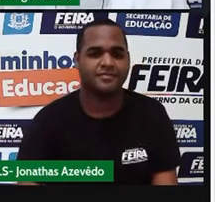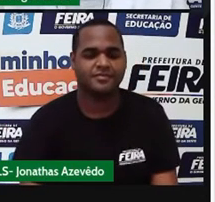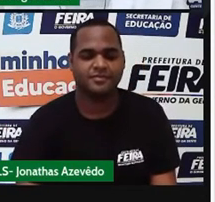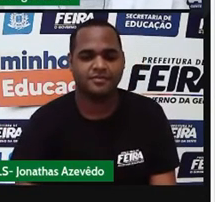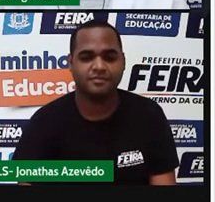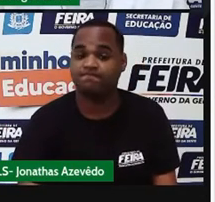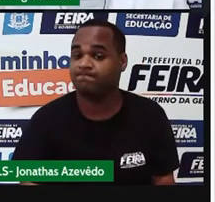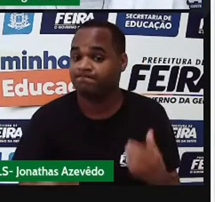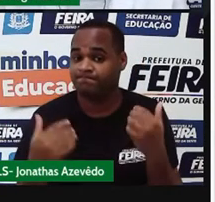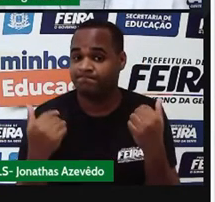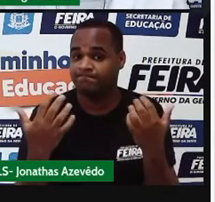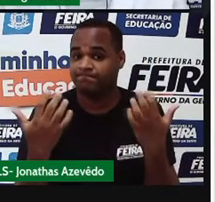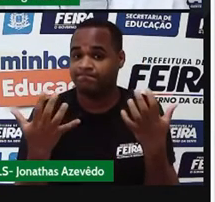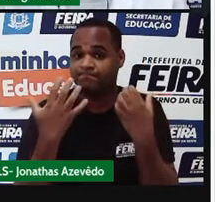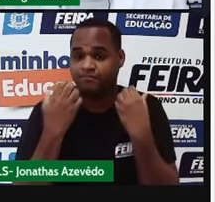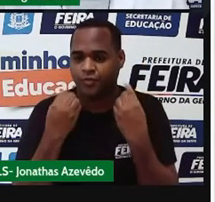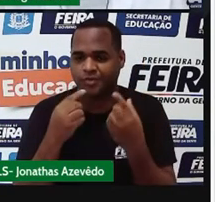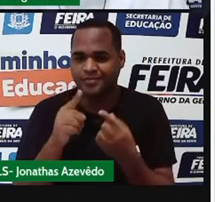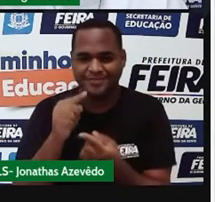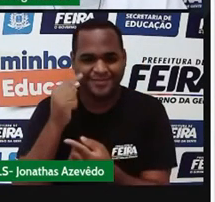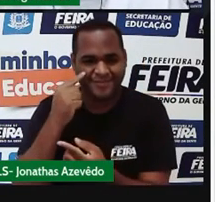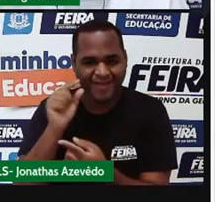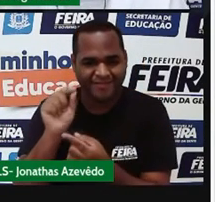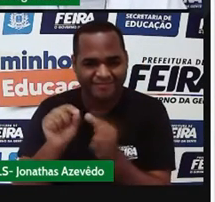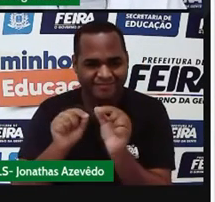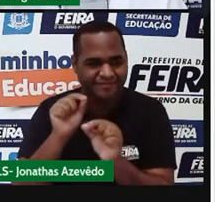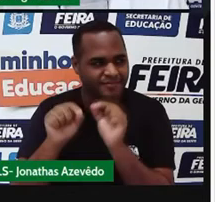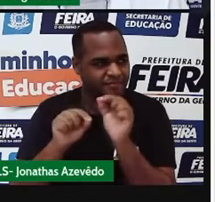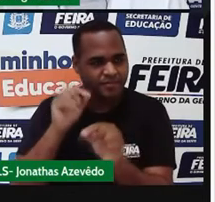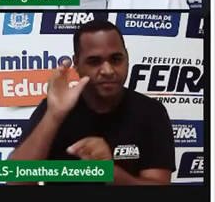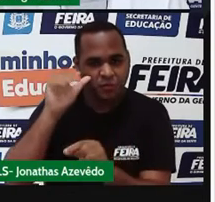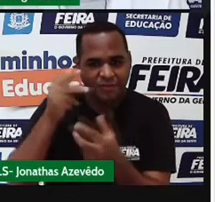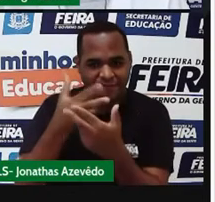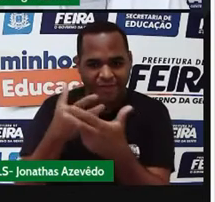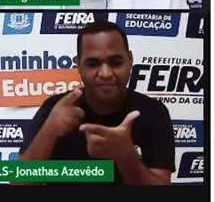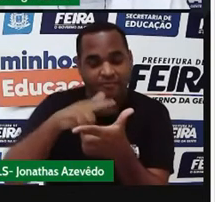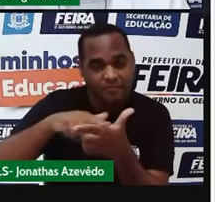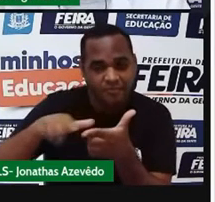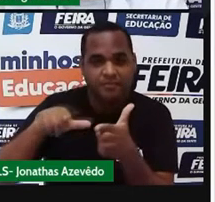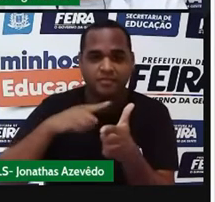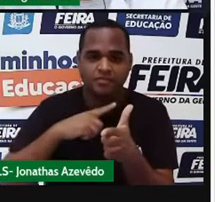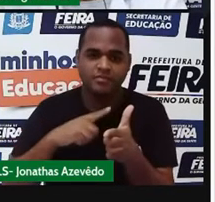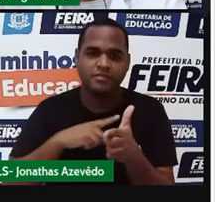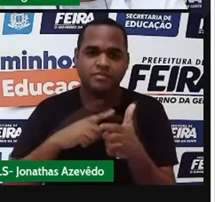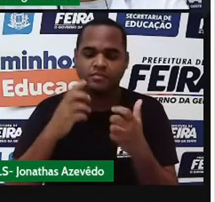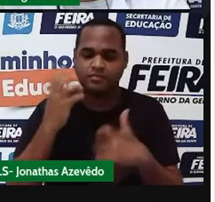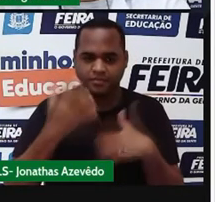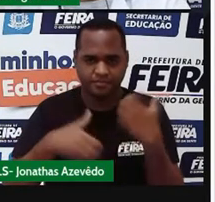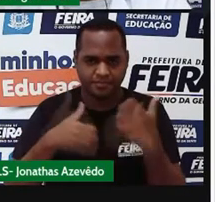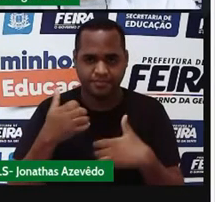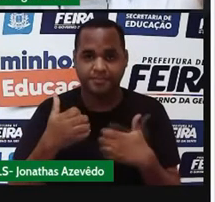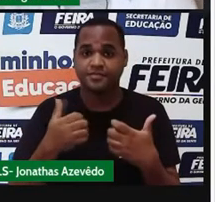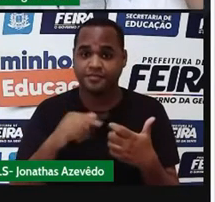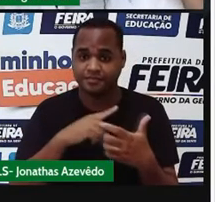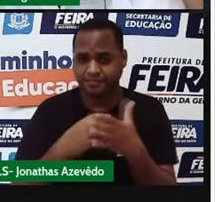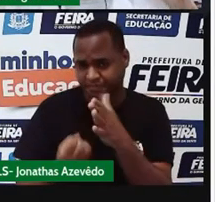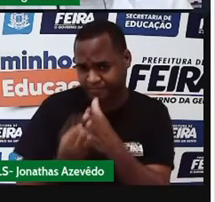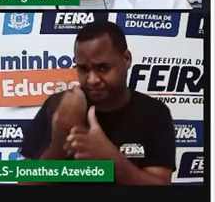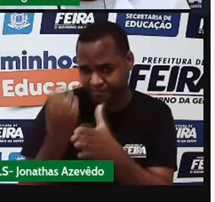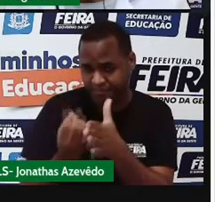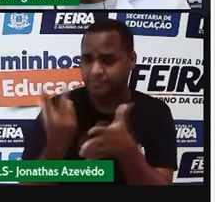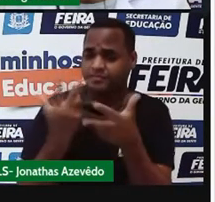bom então isso é o que tem de curioso nessas divisões né Essas divisões estão fazendo aparecer